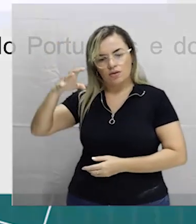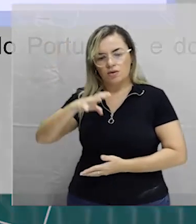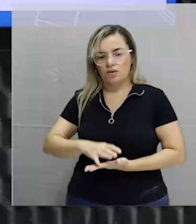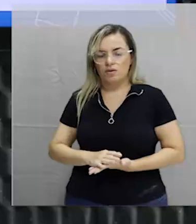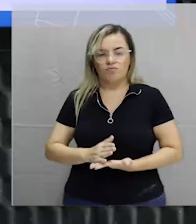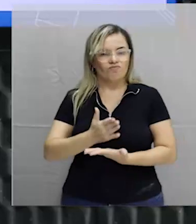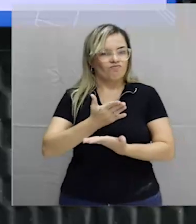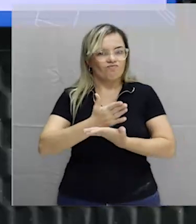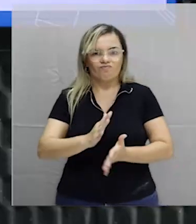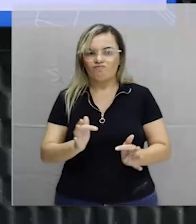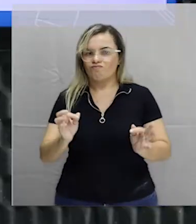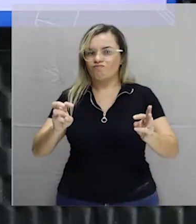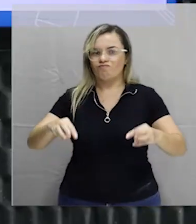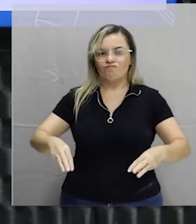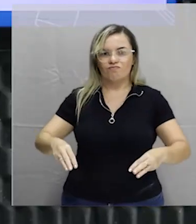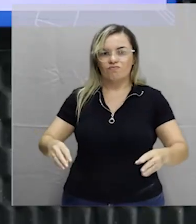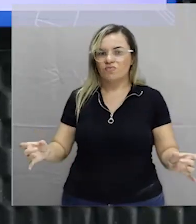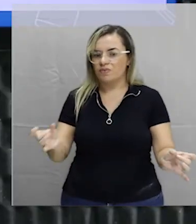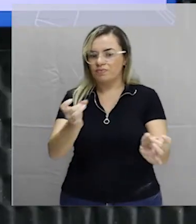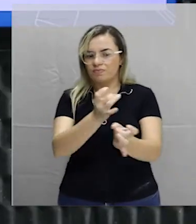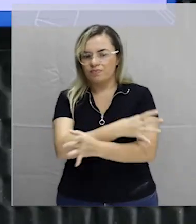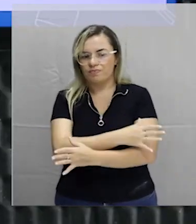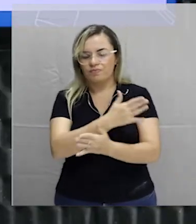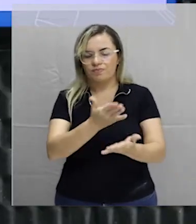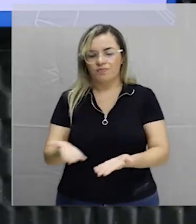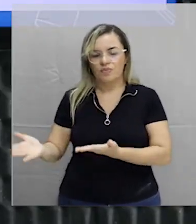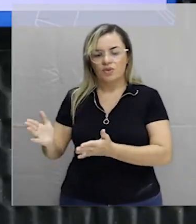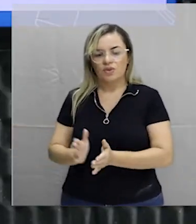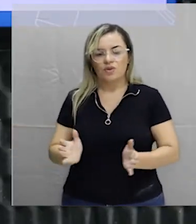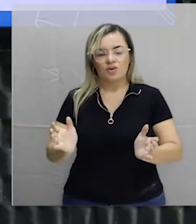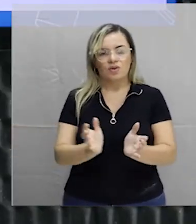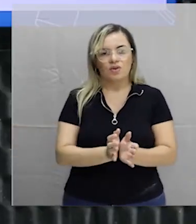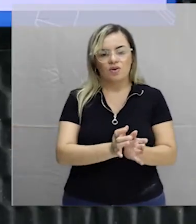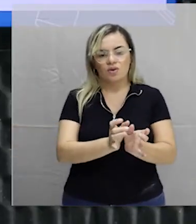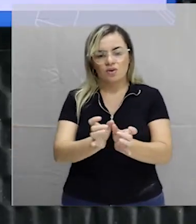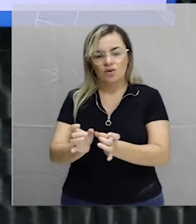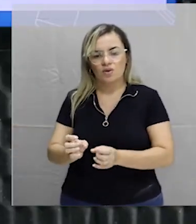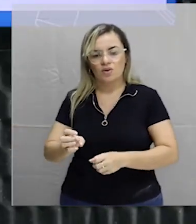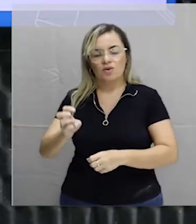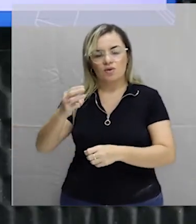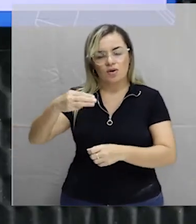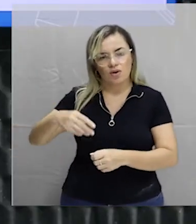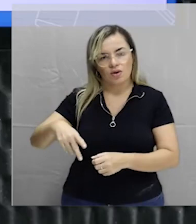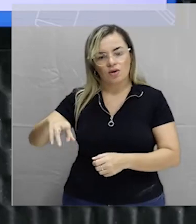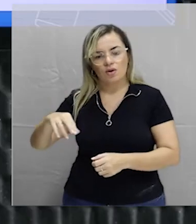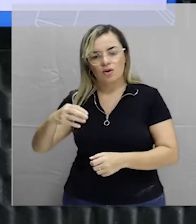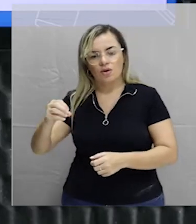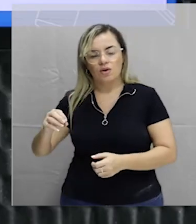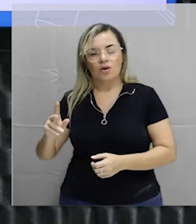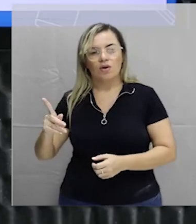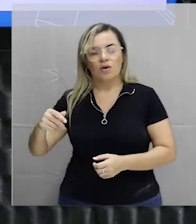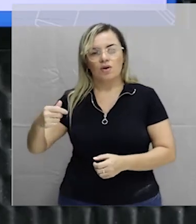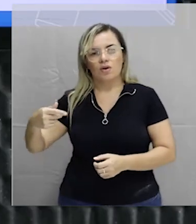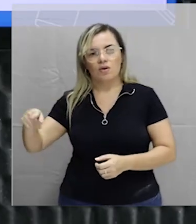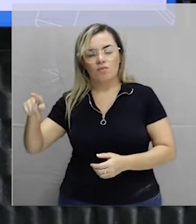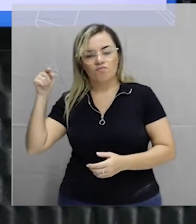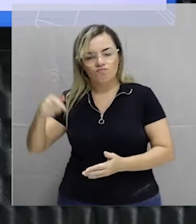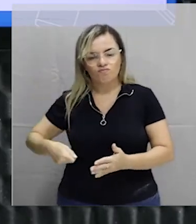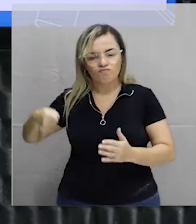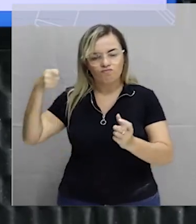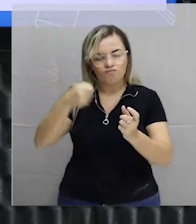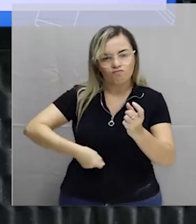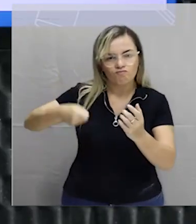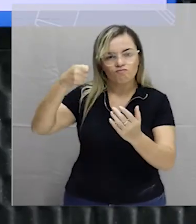Comércio do Maranhão e Grão-Pará, como uma forma de punir os colonos, segundo alguns, mas como